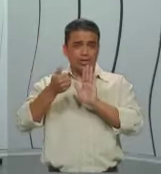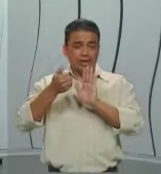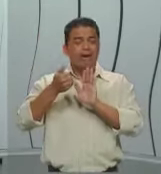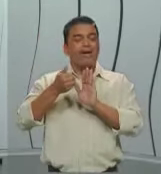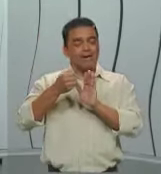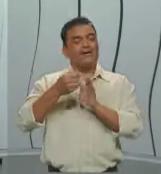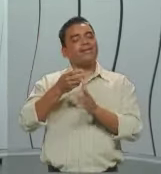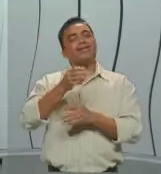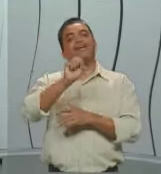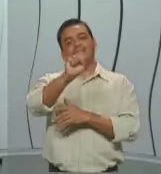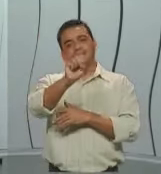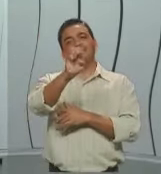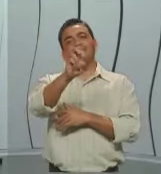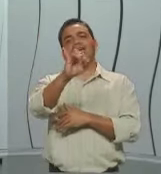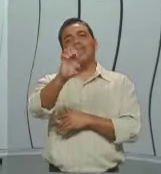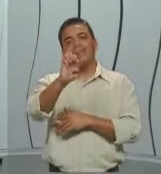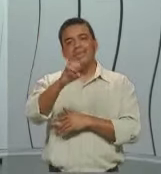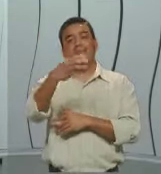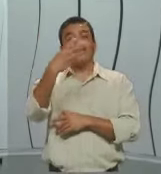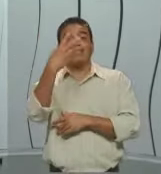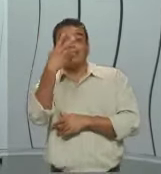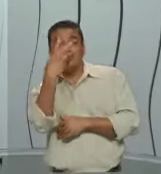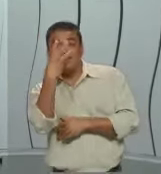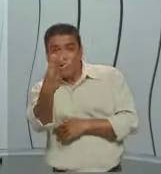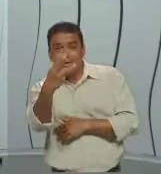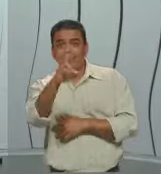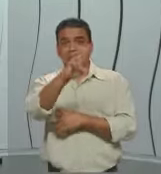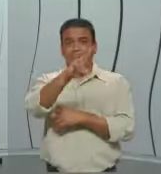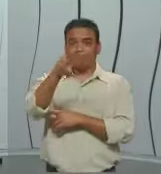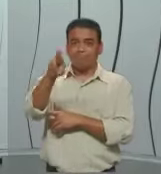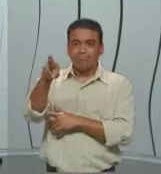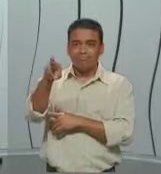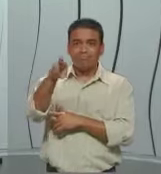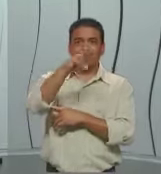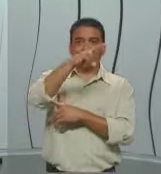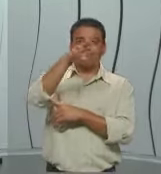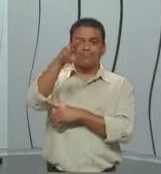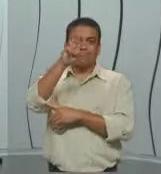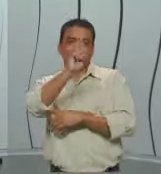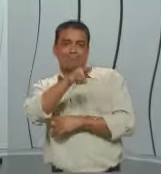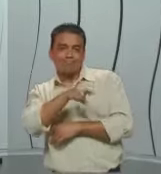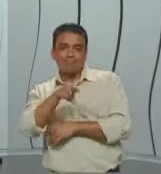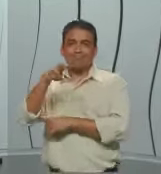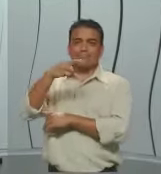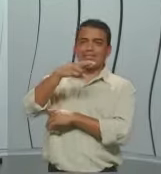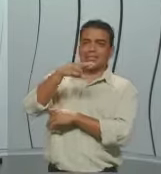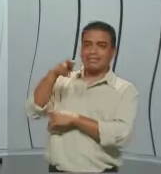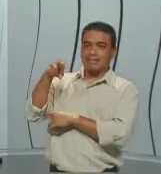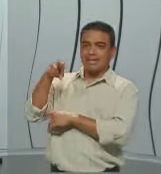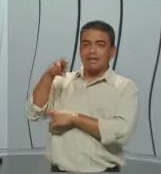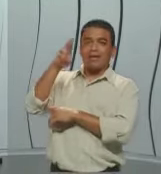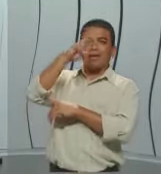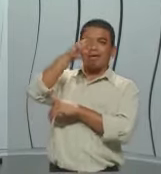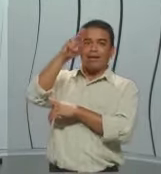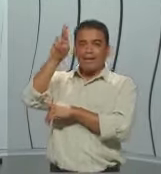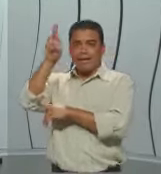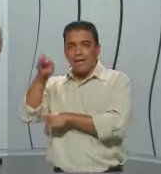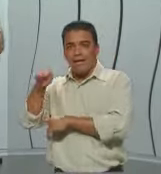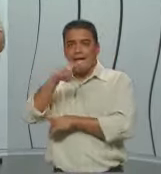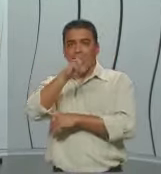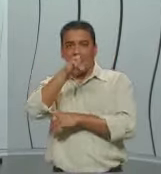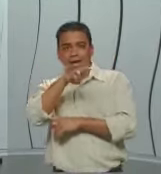com 3 resistências. Aqui, aqui e aqui. Certo? Então, o